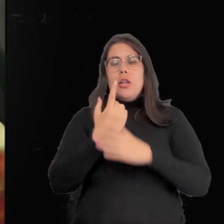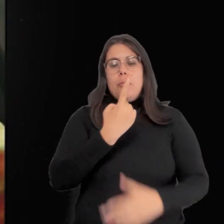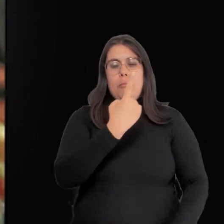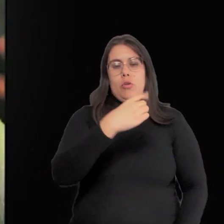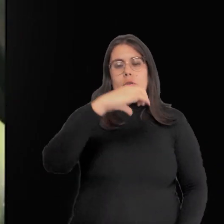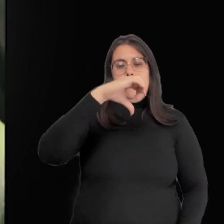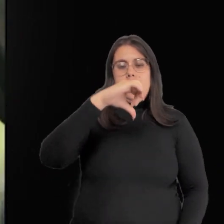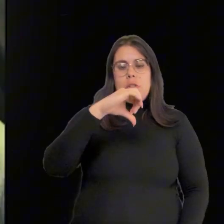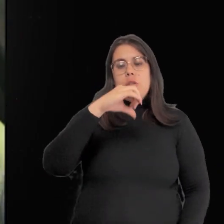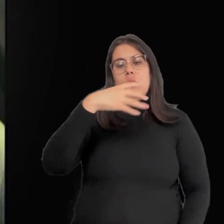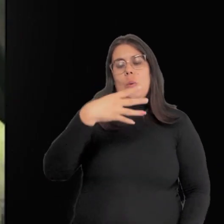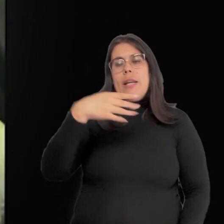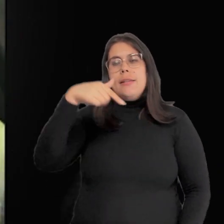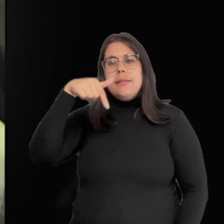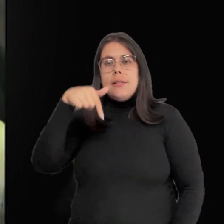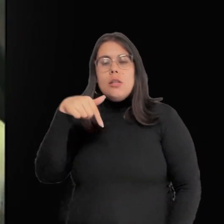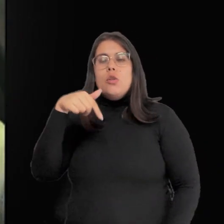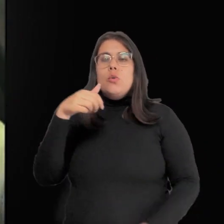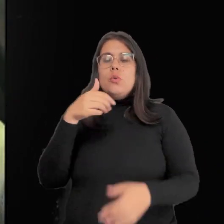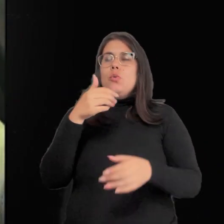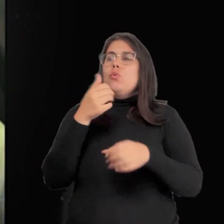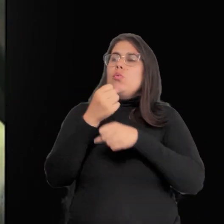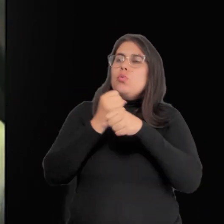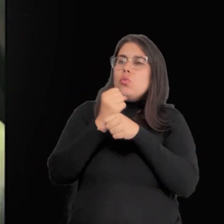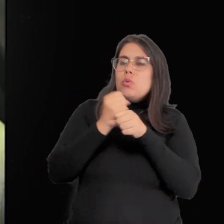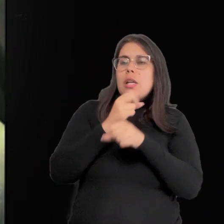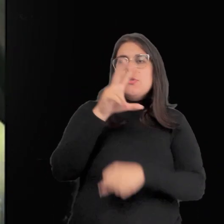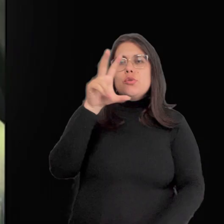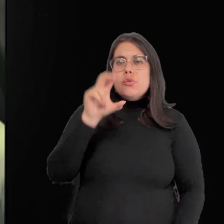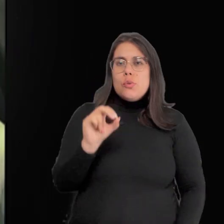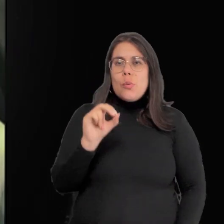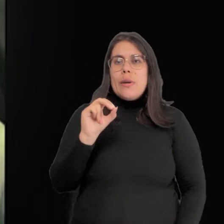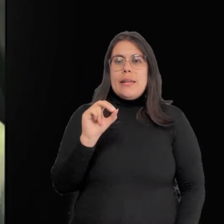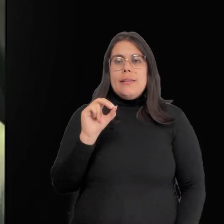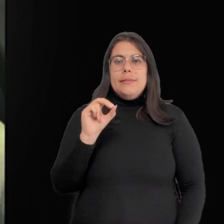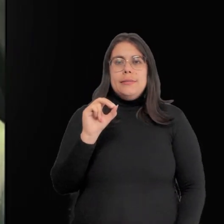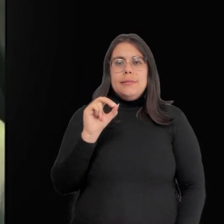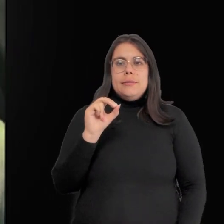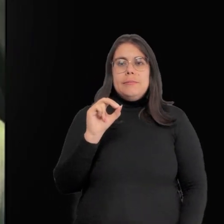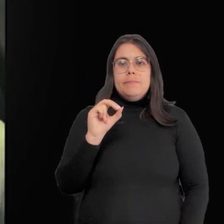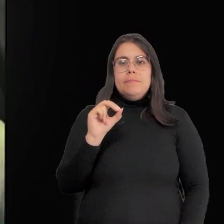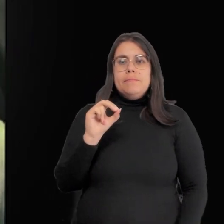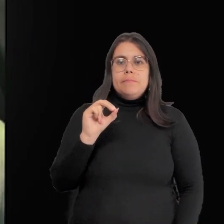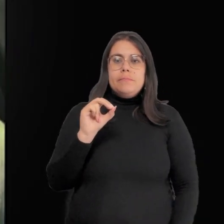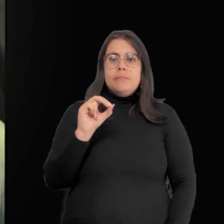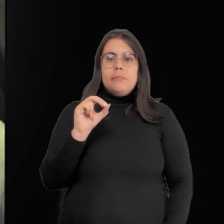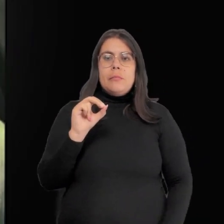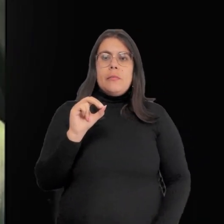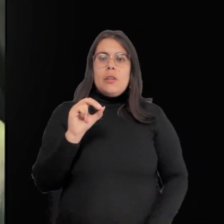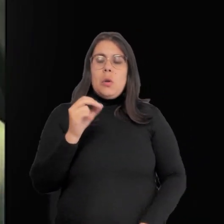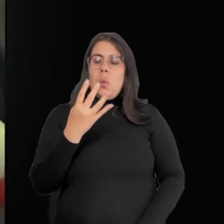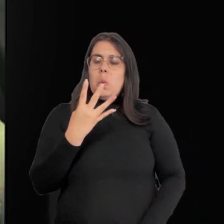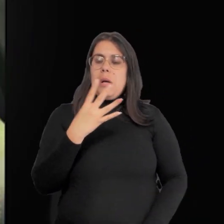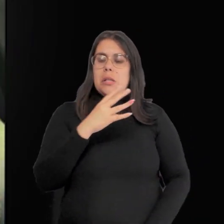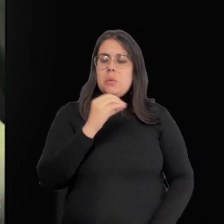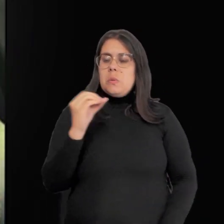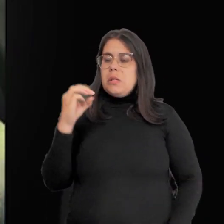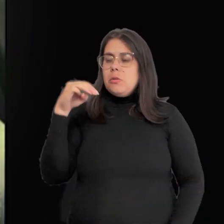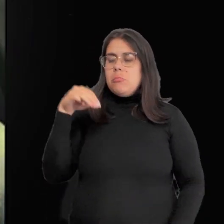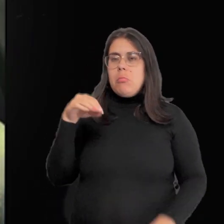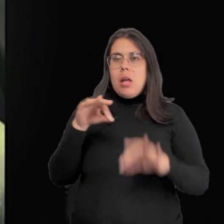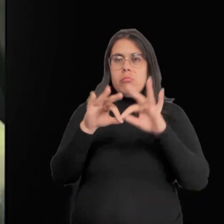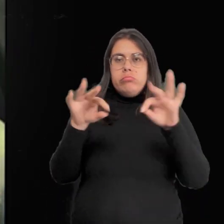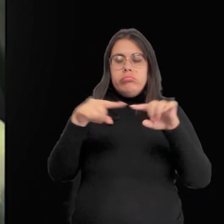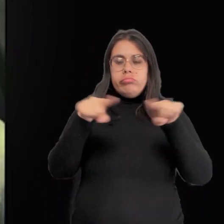o maior painel que ela fez, logo ali no início dos anos 50, do Di Cavalcanti, não é? E com quase 400